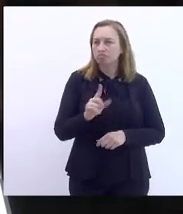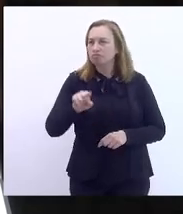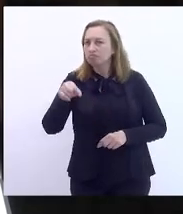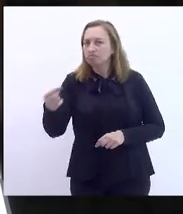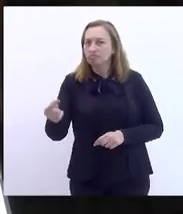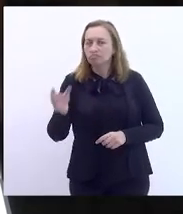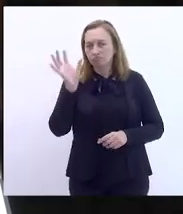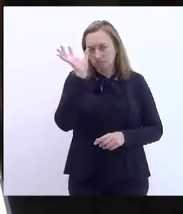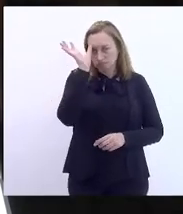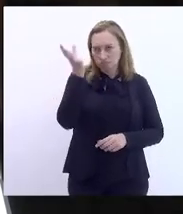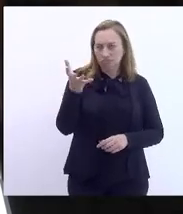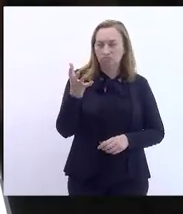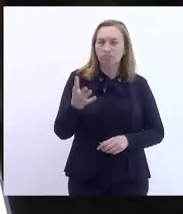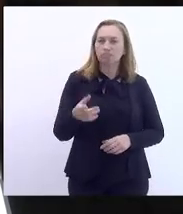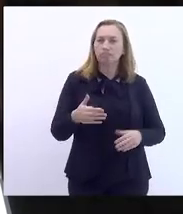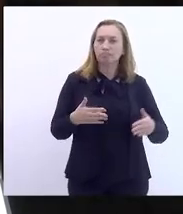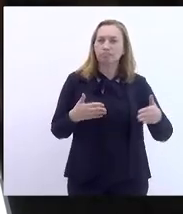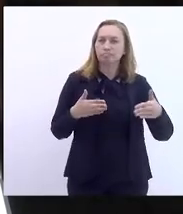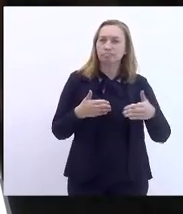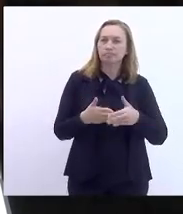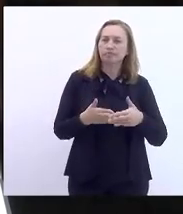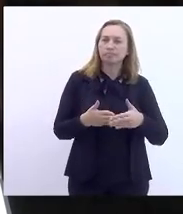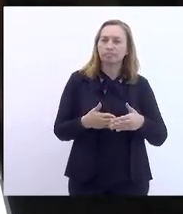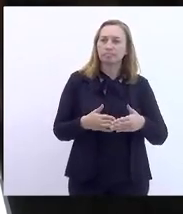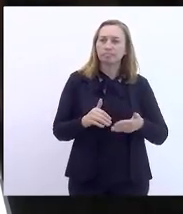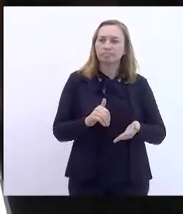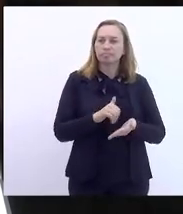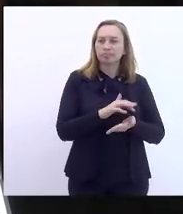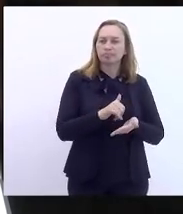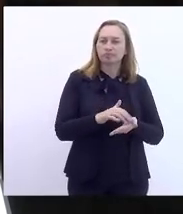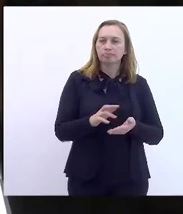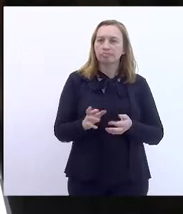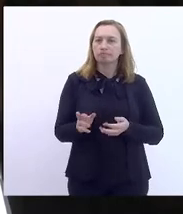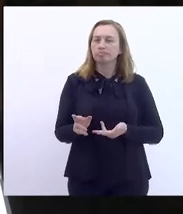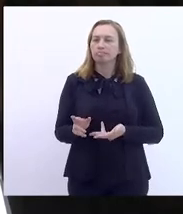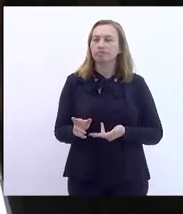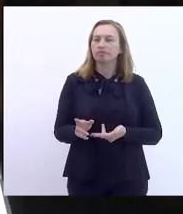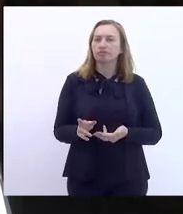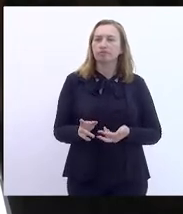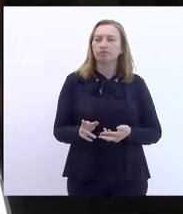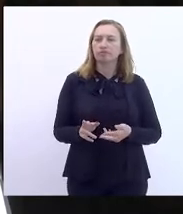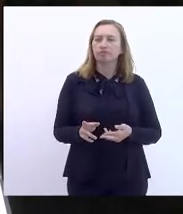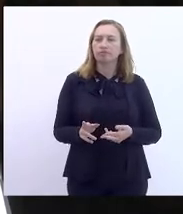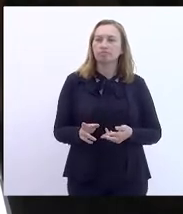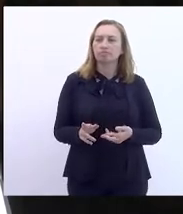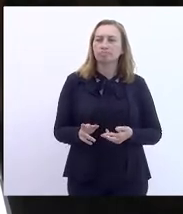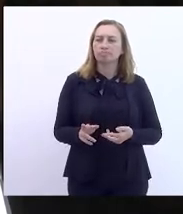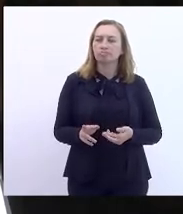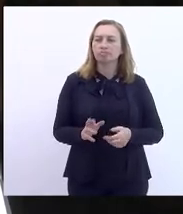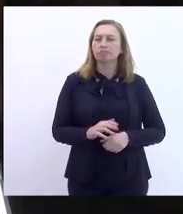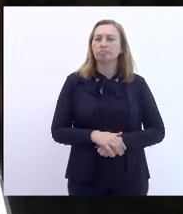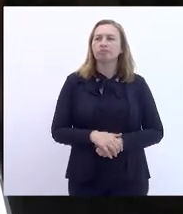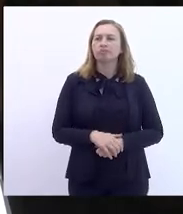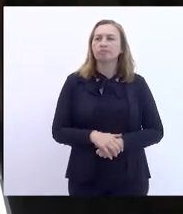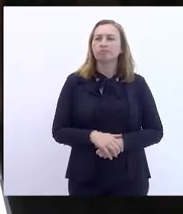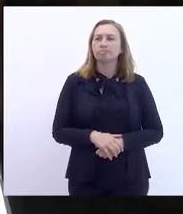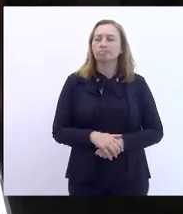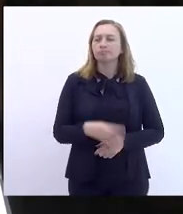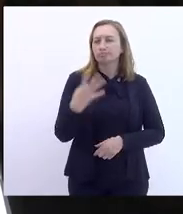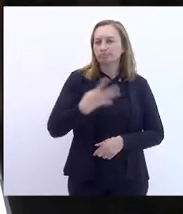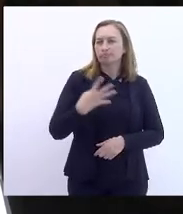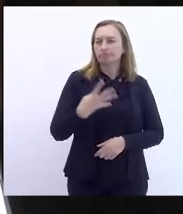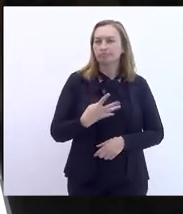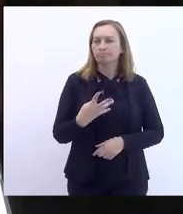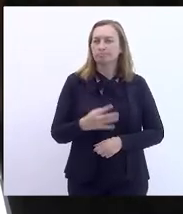alguma outra solução para impedir os despejos e as relações e as desocupações o